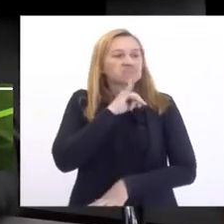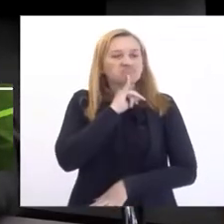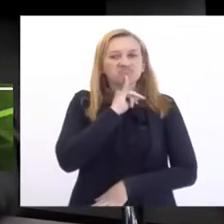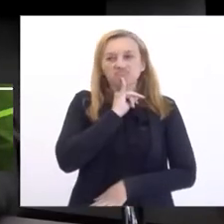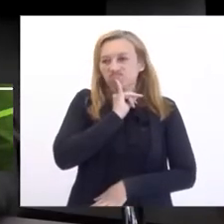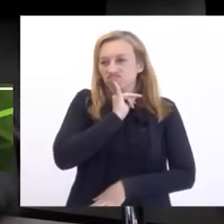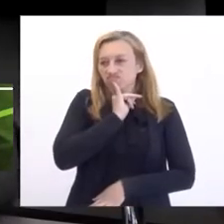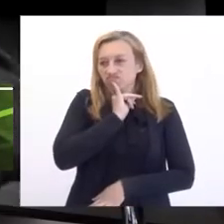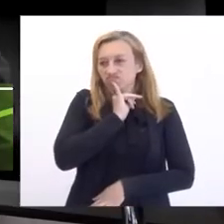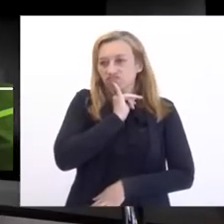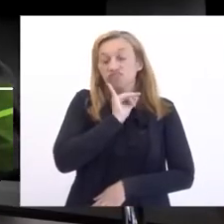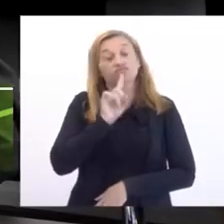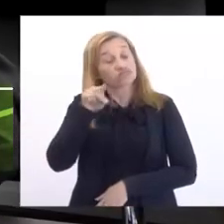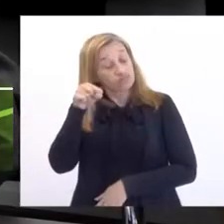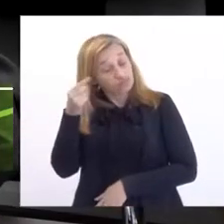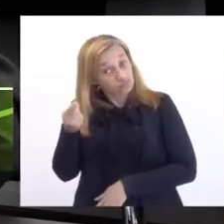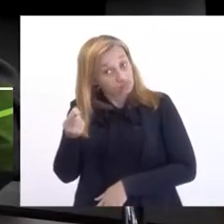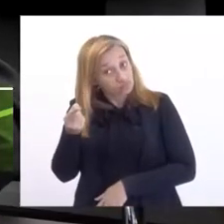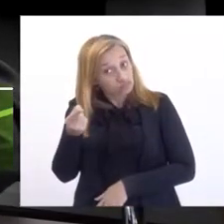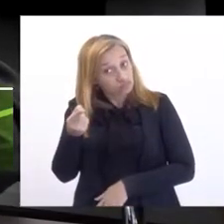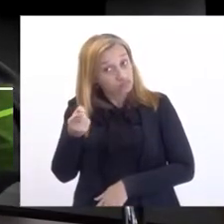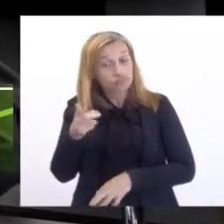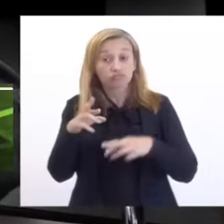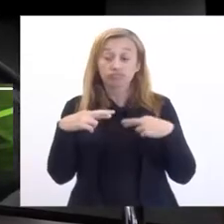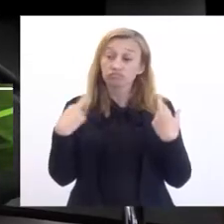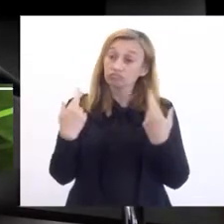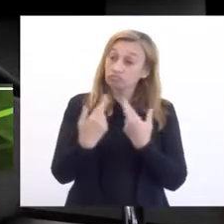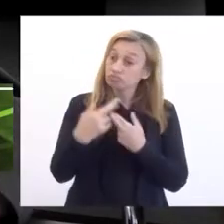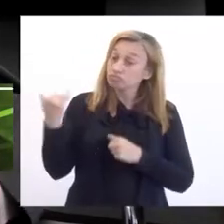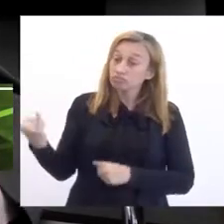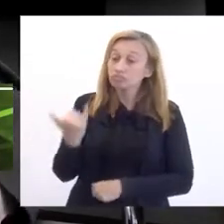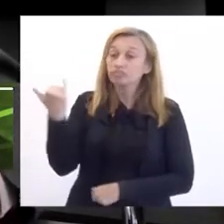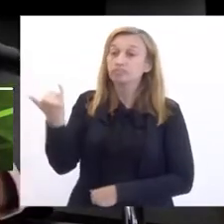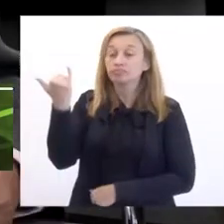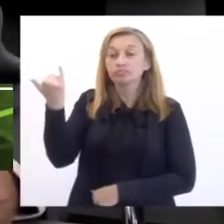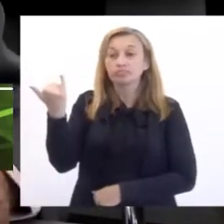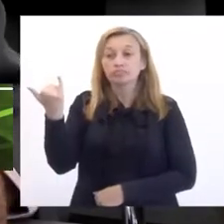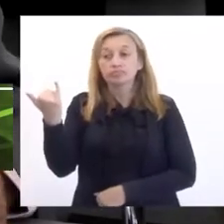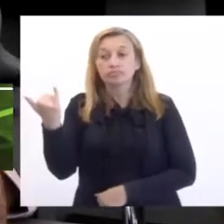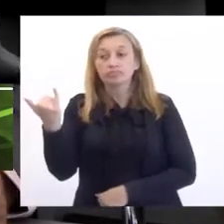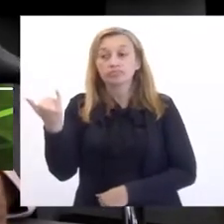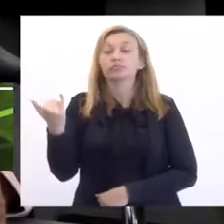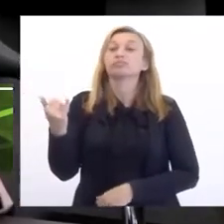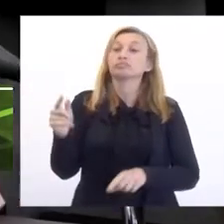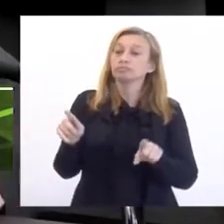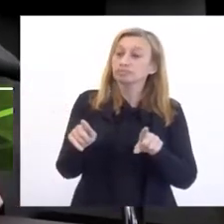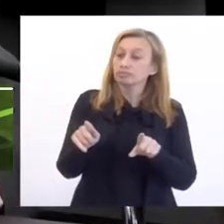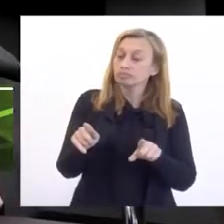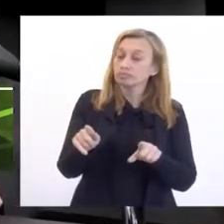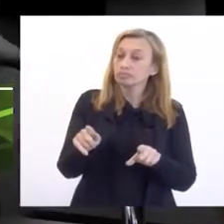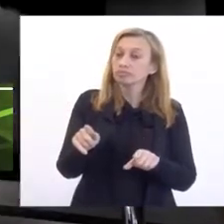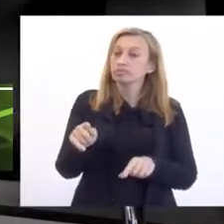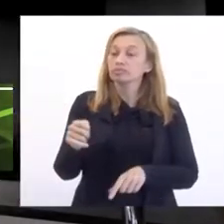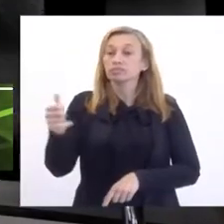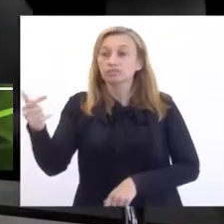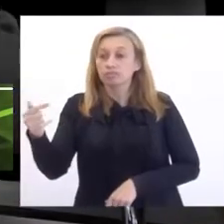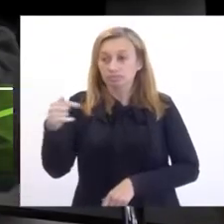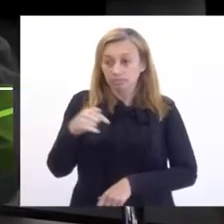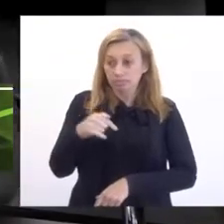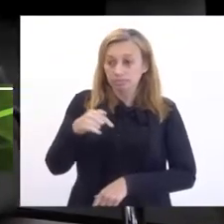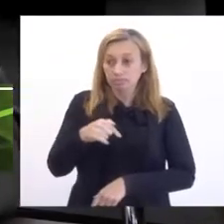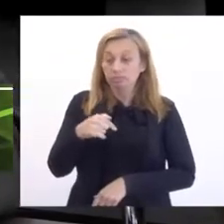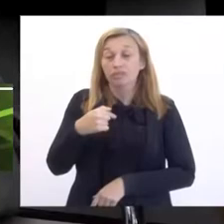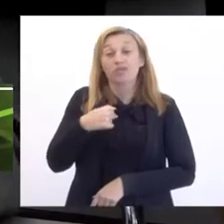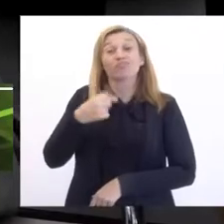infelizmente, tem outra audiência importantíssima, tanto quanto esta, entendeu? Que eu tenho